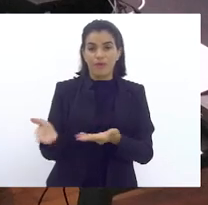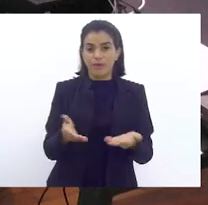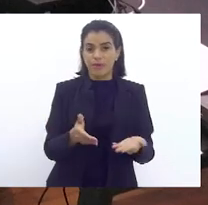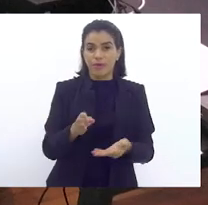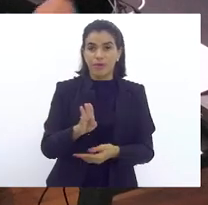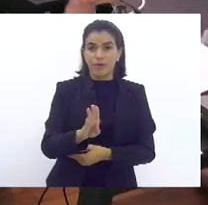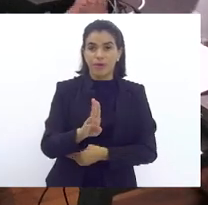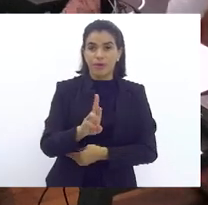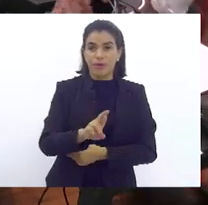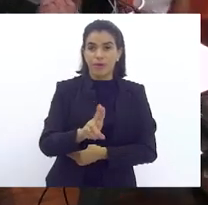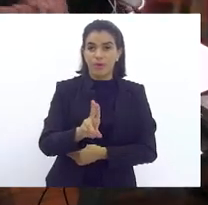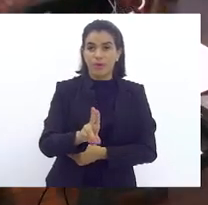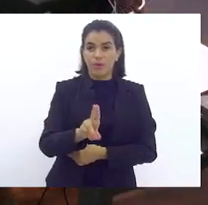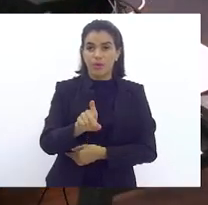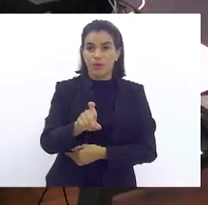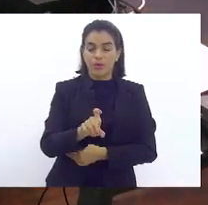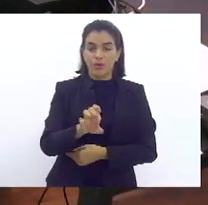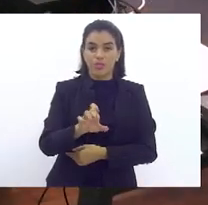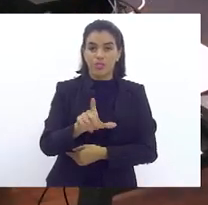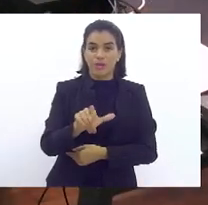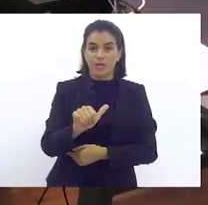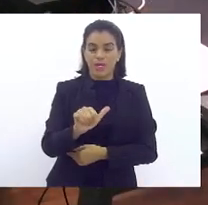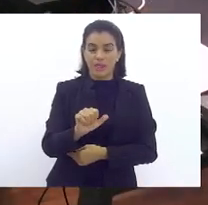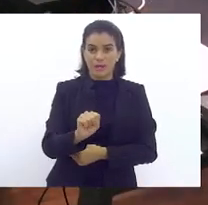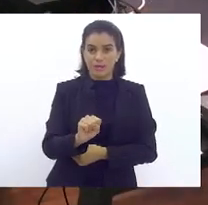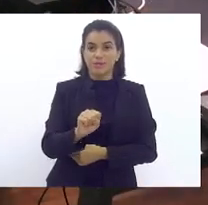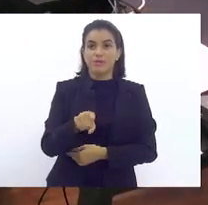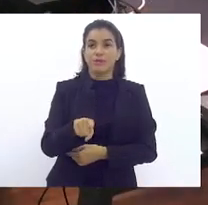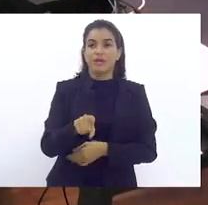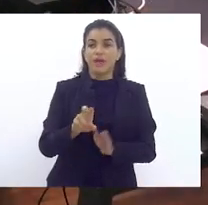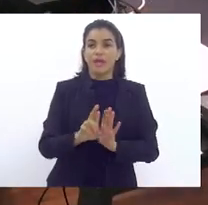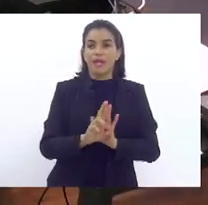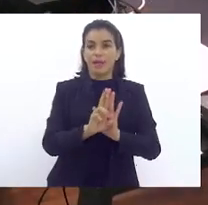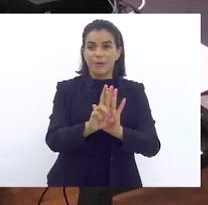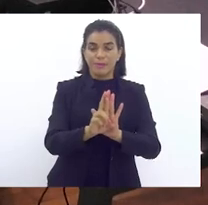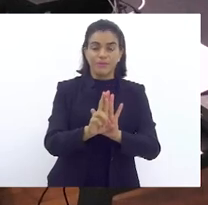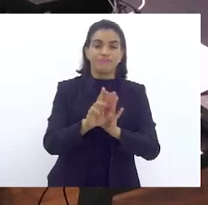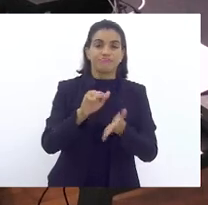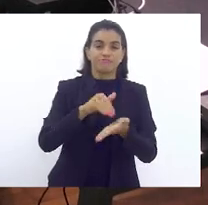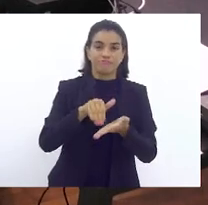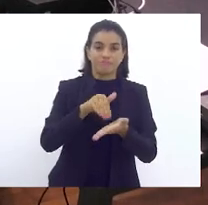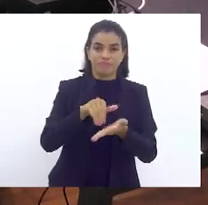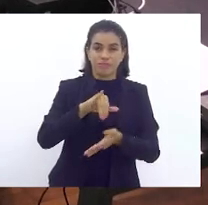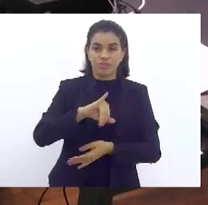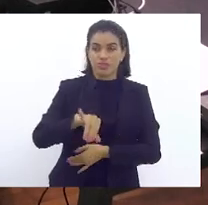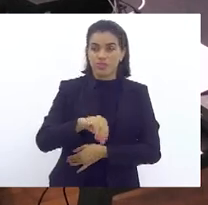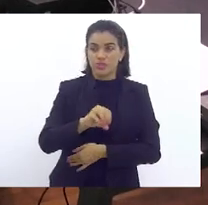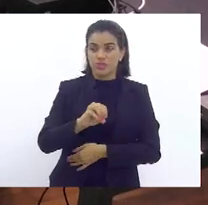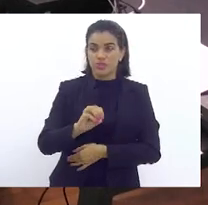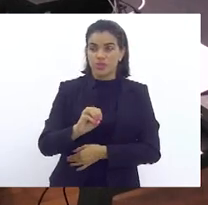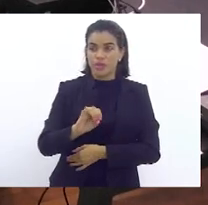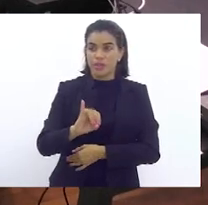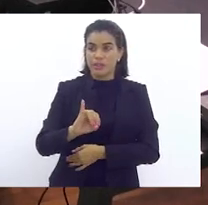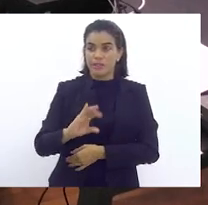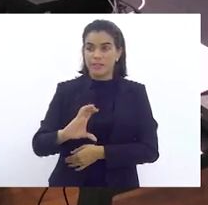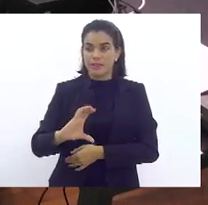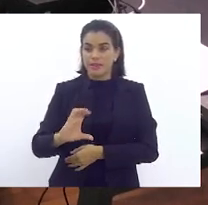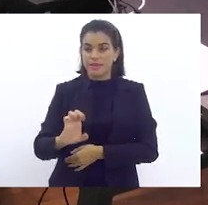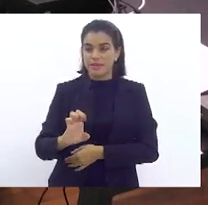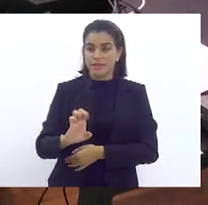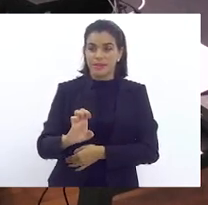da mulher representando aqui a secretária jo Trindade bom gente agradecer a presença de